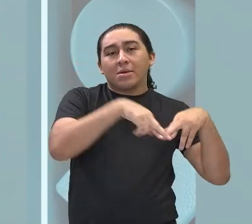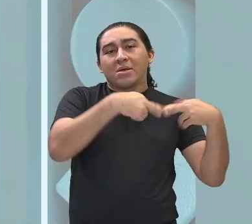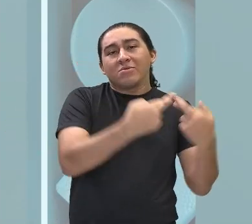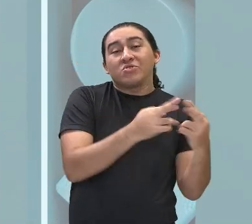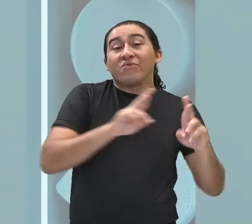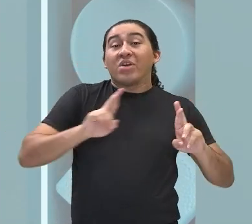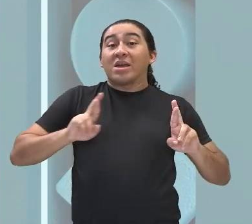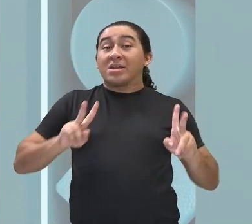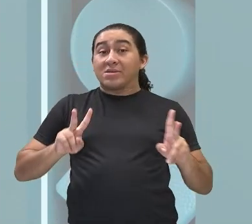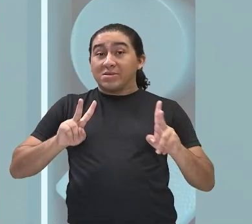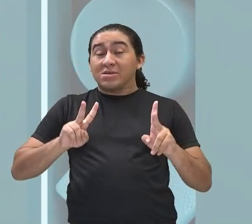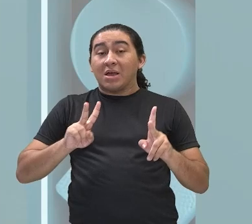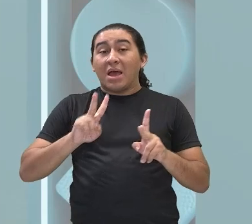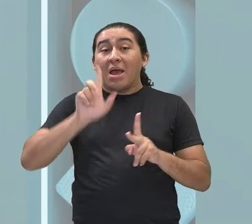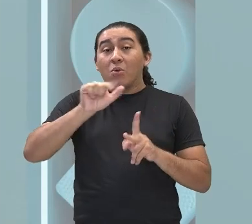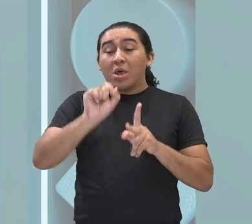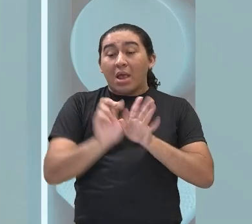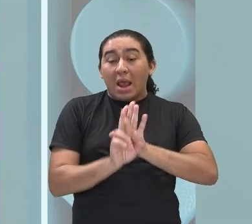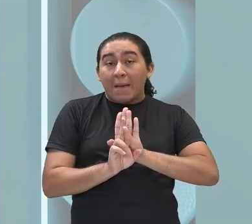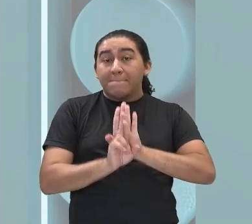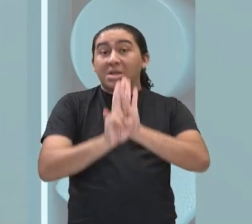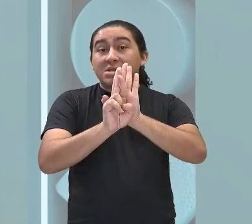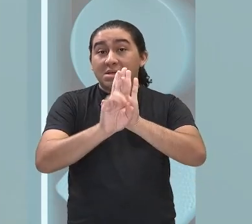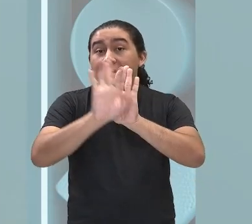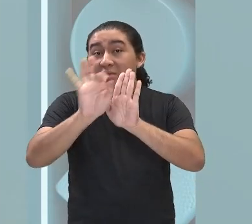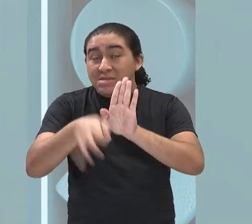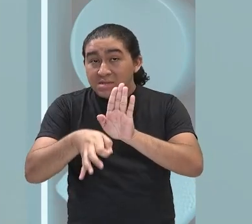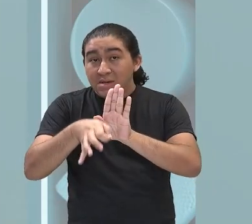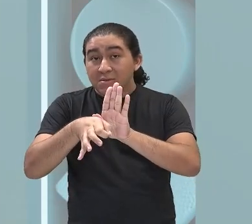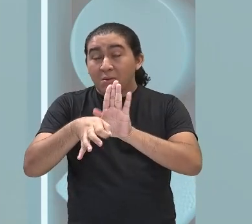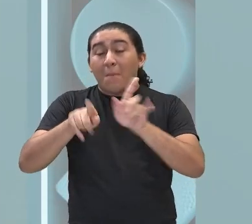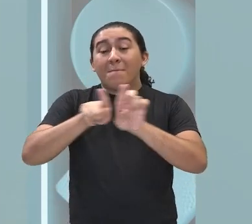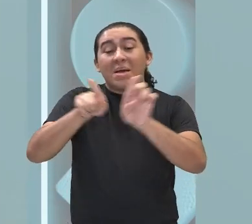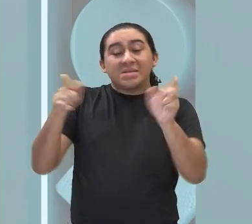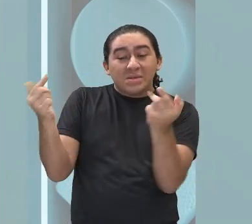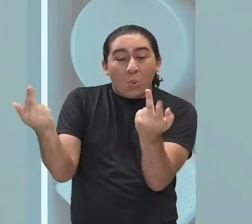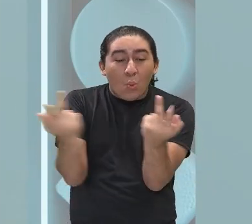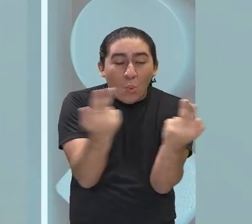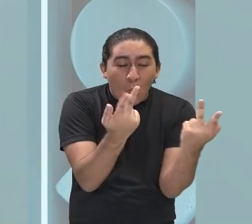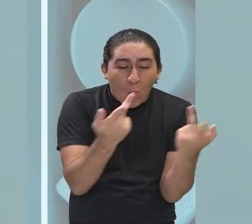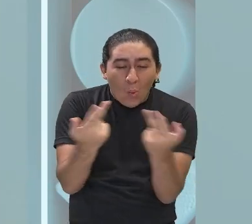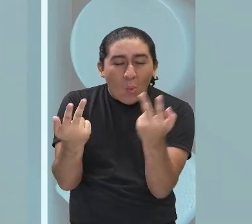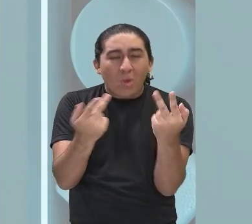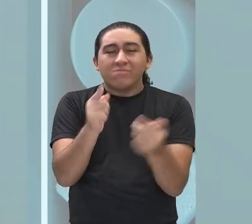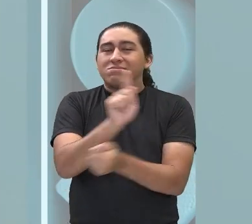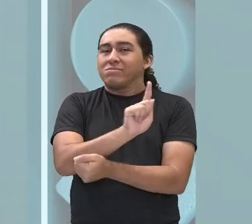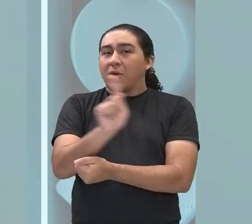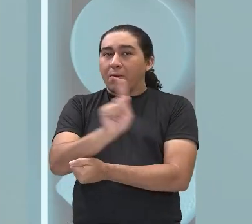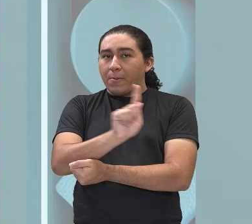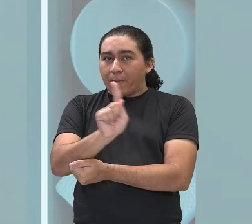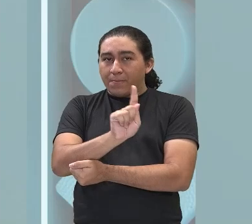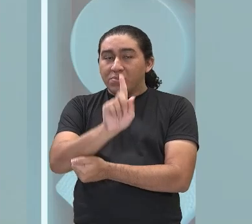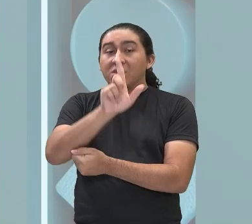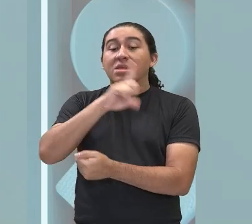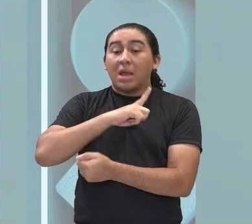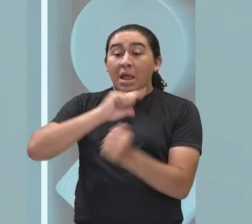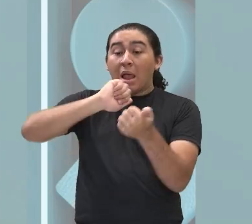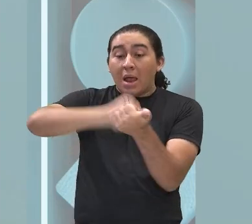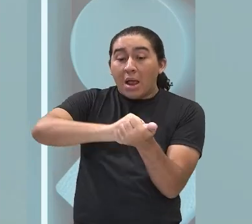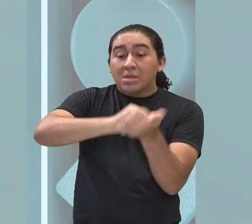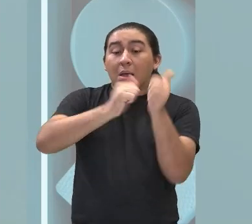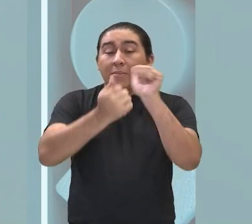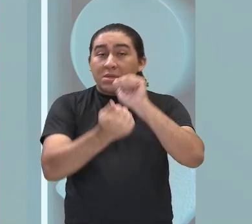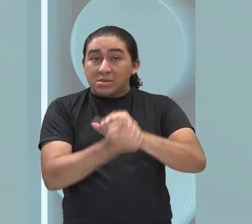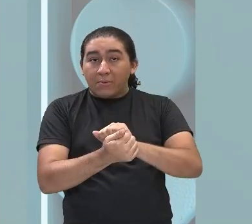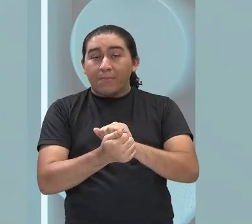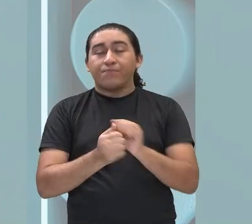uma representação e passa por adaptação. Isso mostra que tudo que está ao